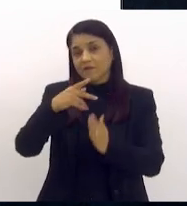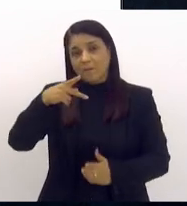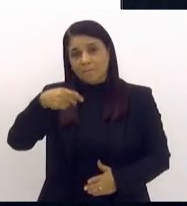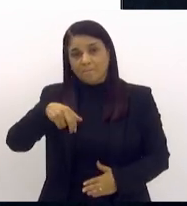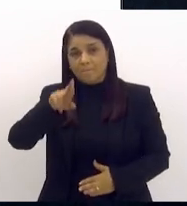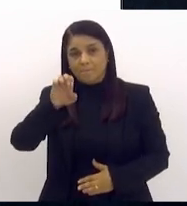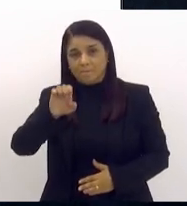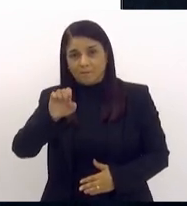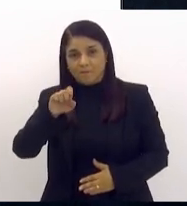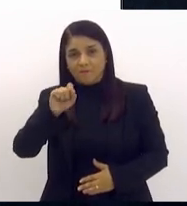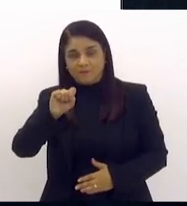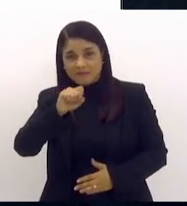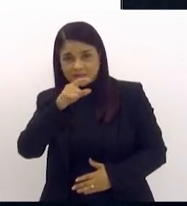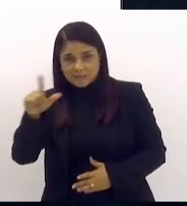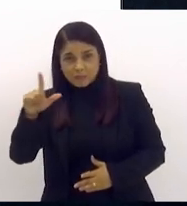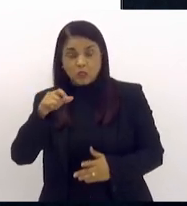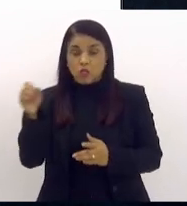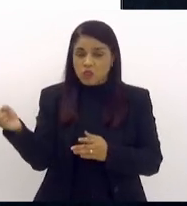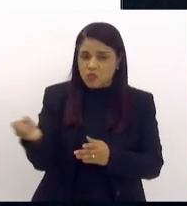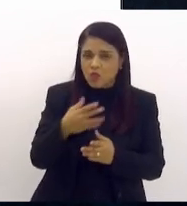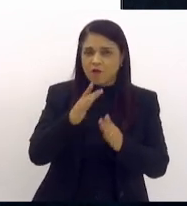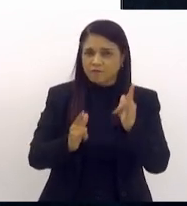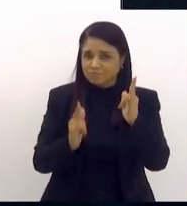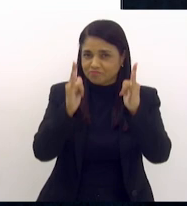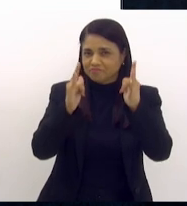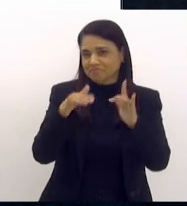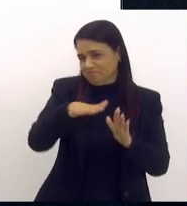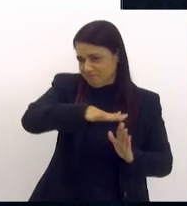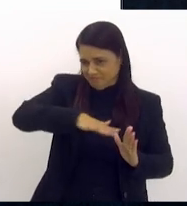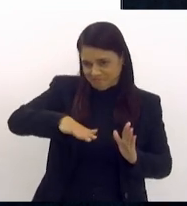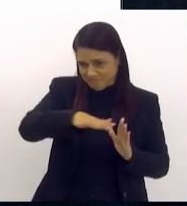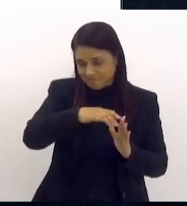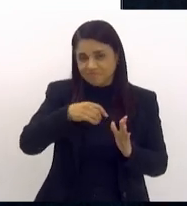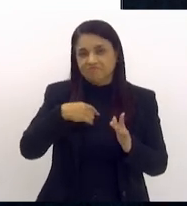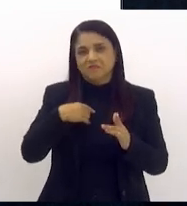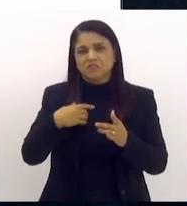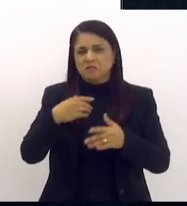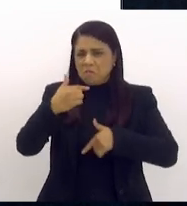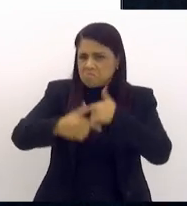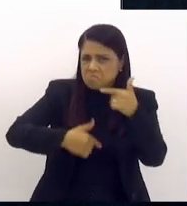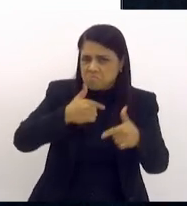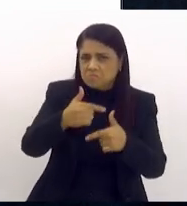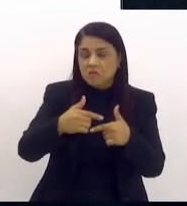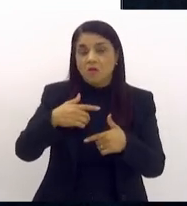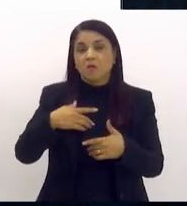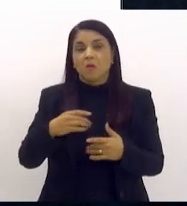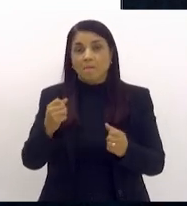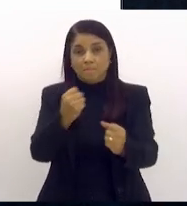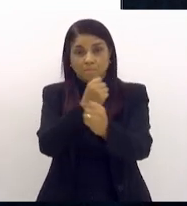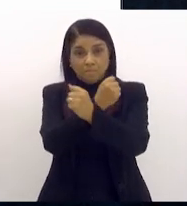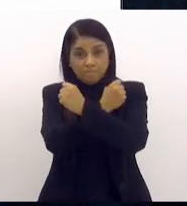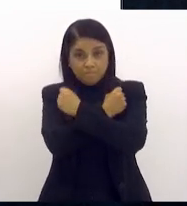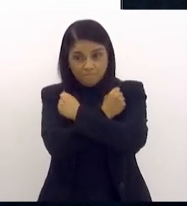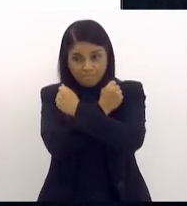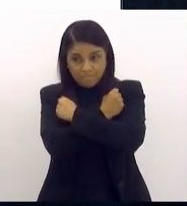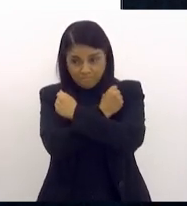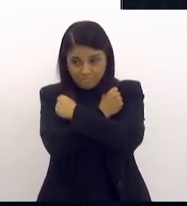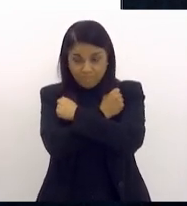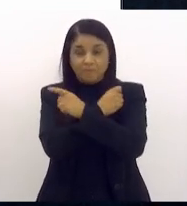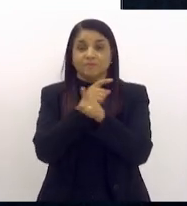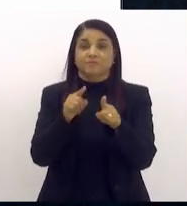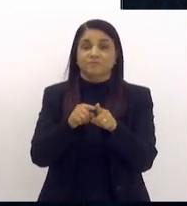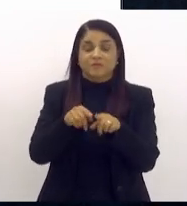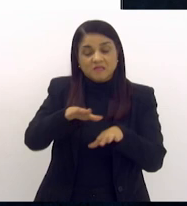pral contratou novas plataformas enfim Aumentou a produção Búzios enfim eh ali na na bacia de Santos